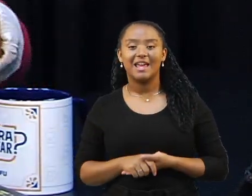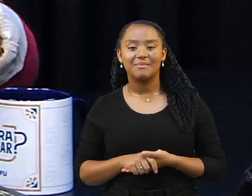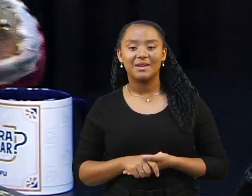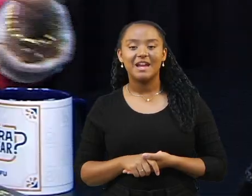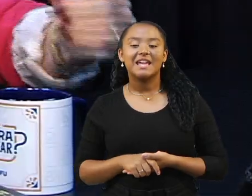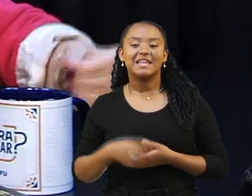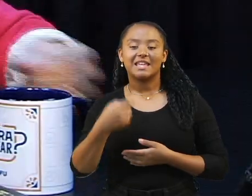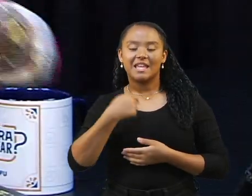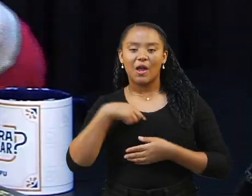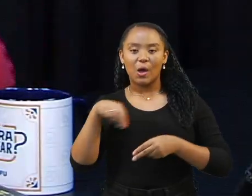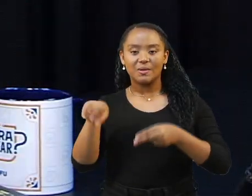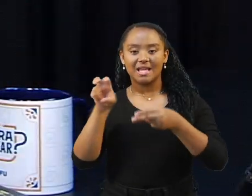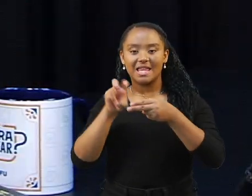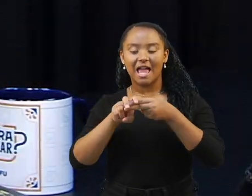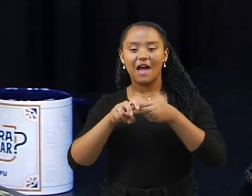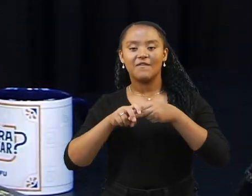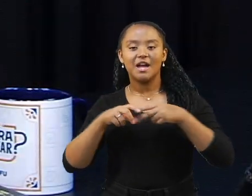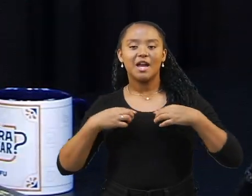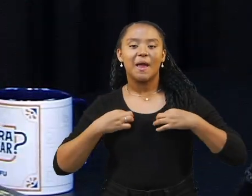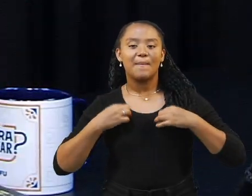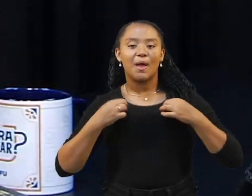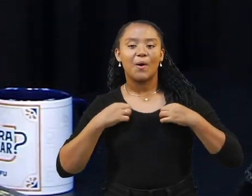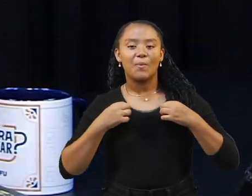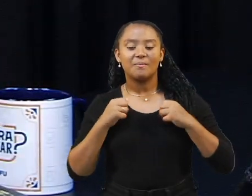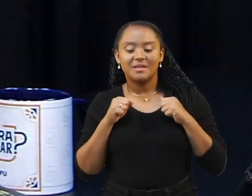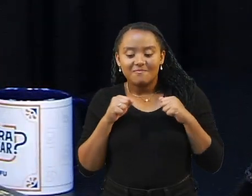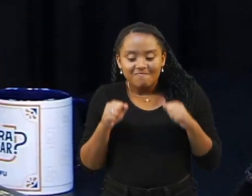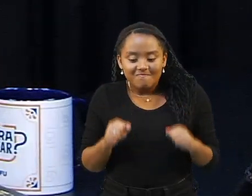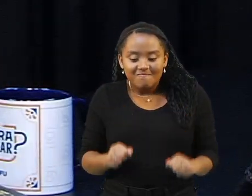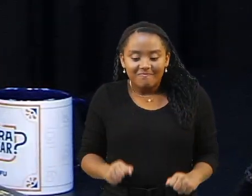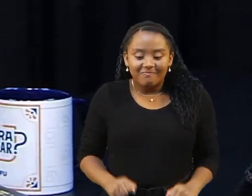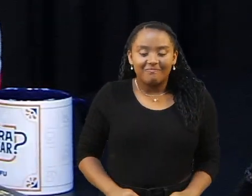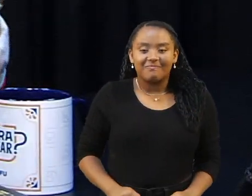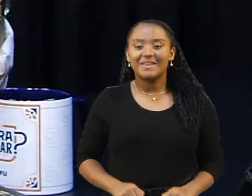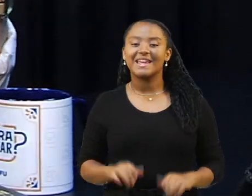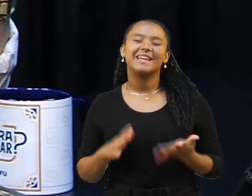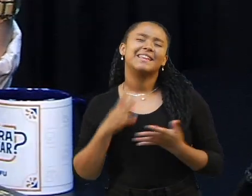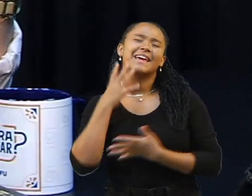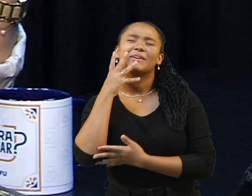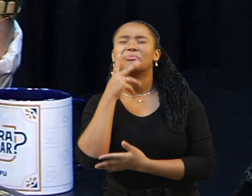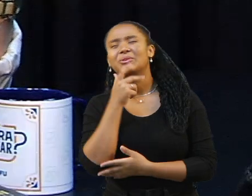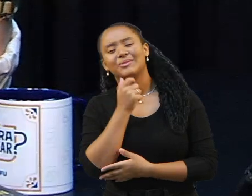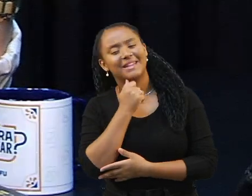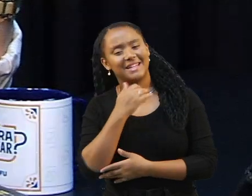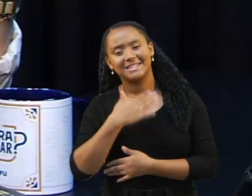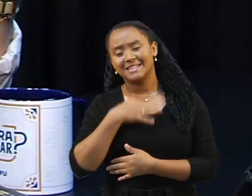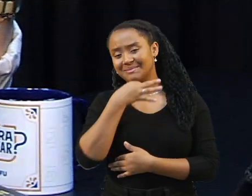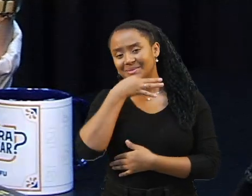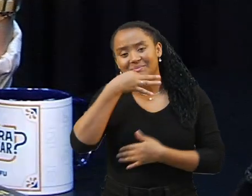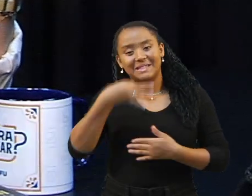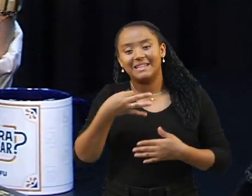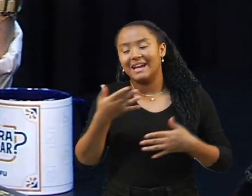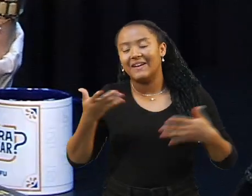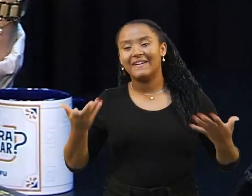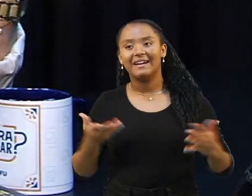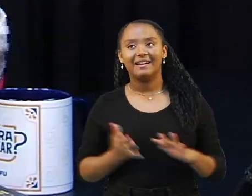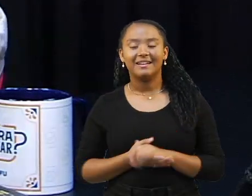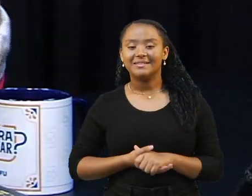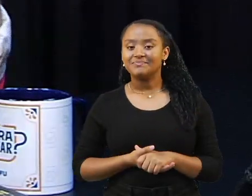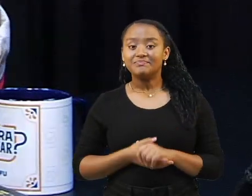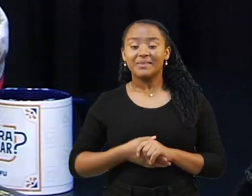pé. Puxava, né? E era muito lindo aquilo. Para mim era assim, era